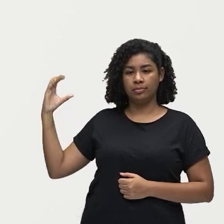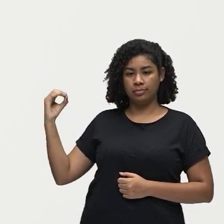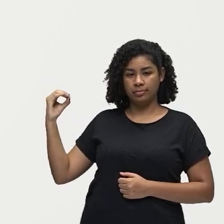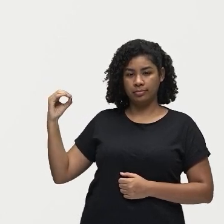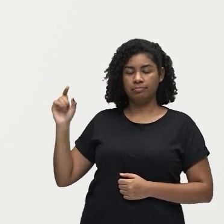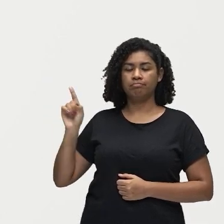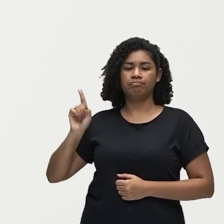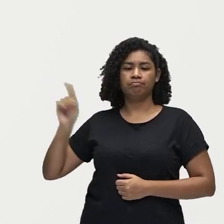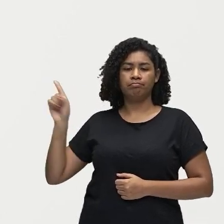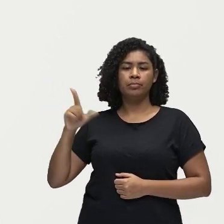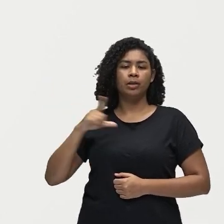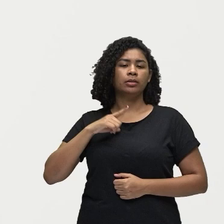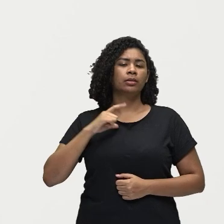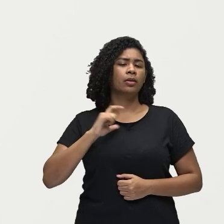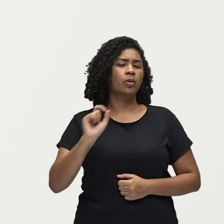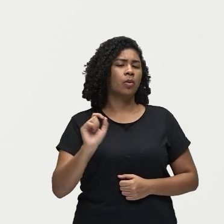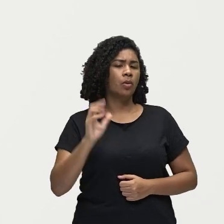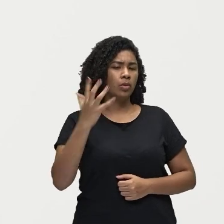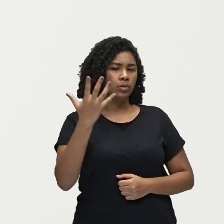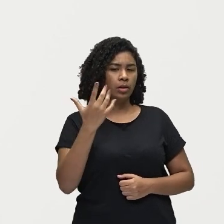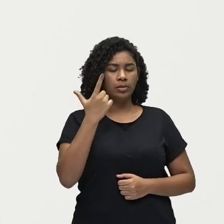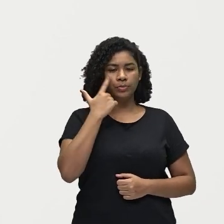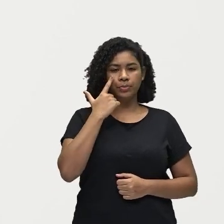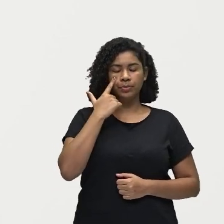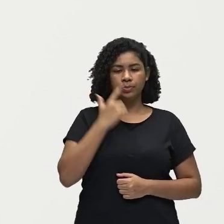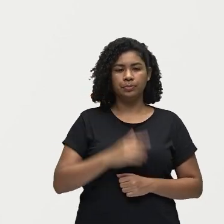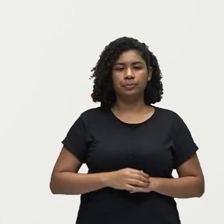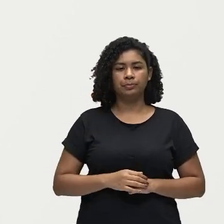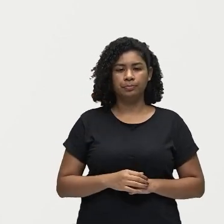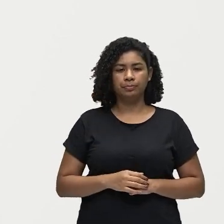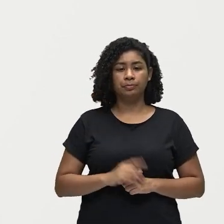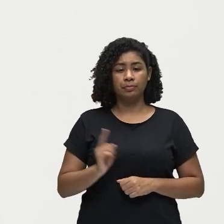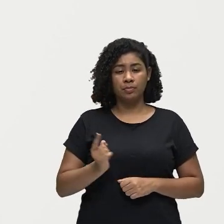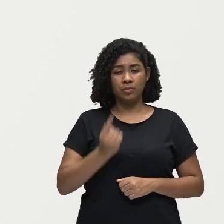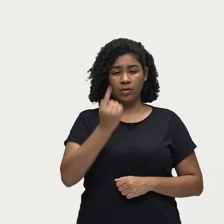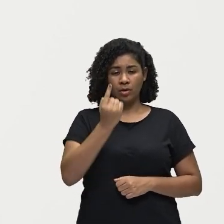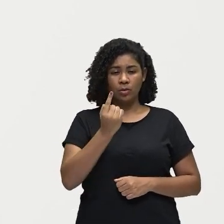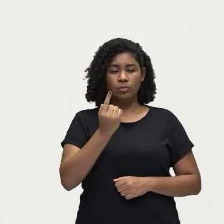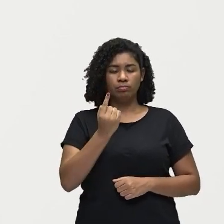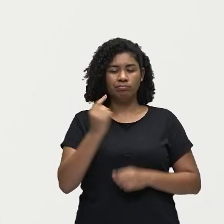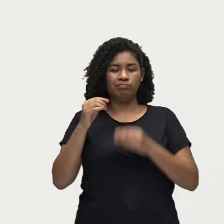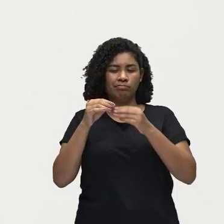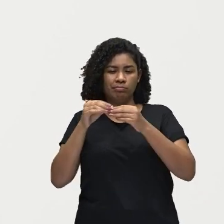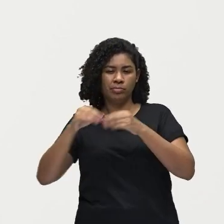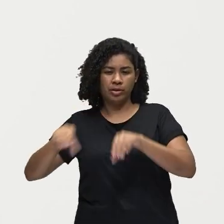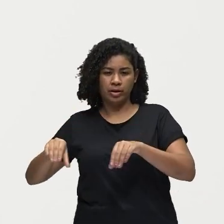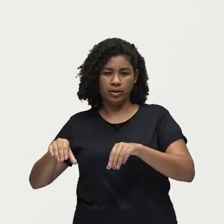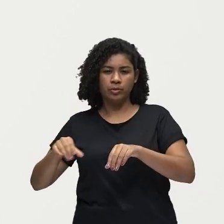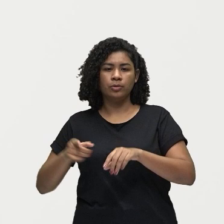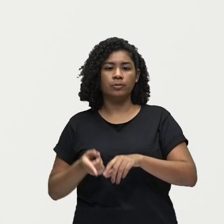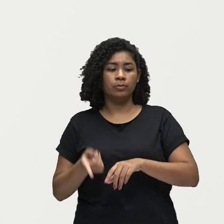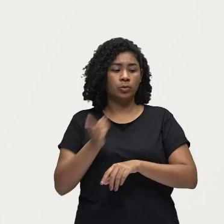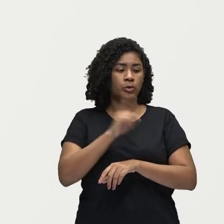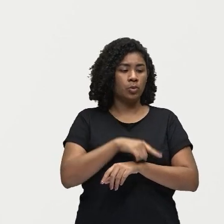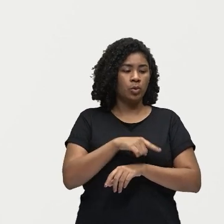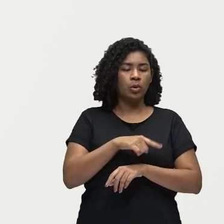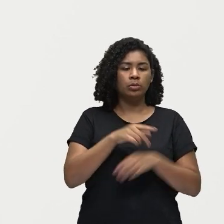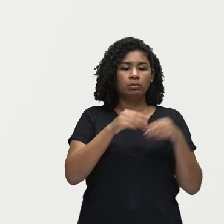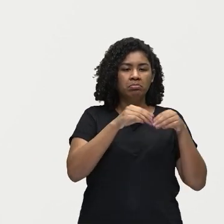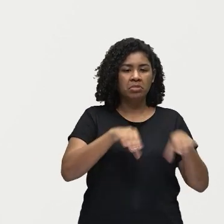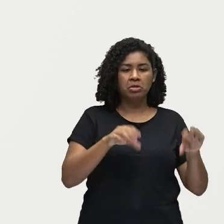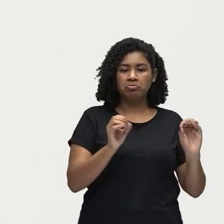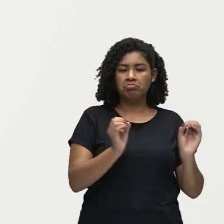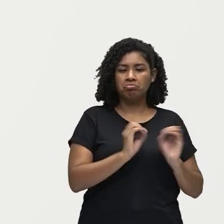Nesta relação, uma espécie é prejudicada enquanto a outra não leva